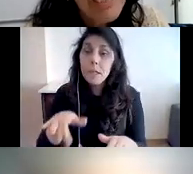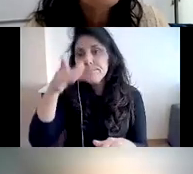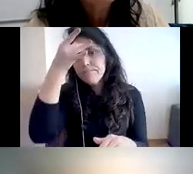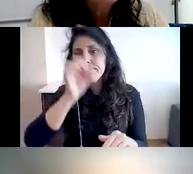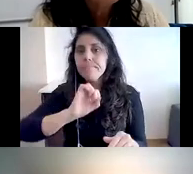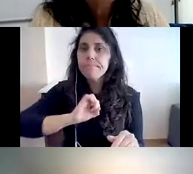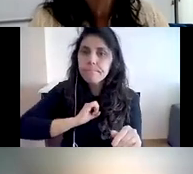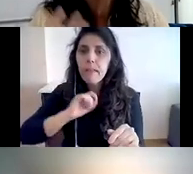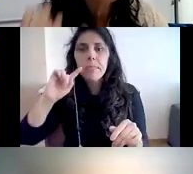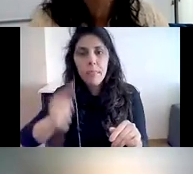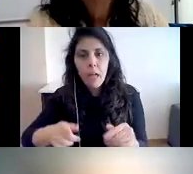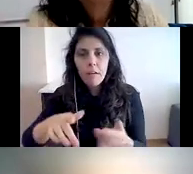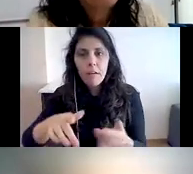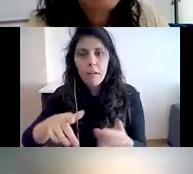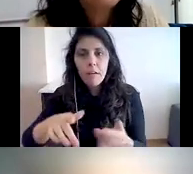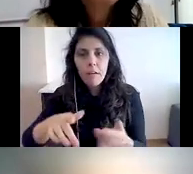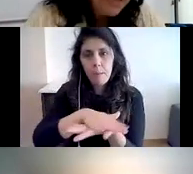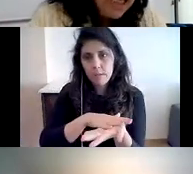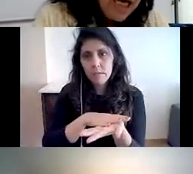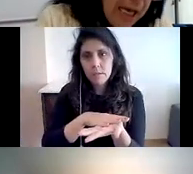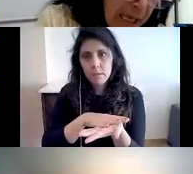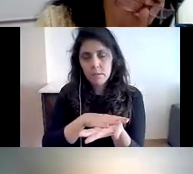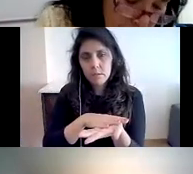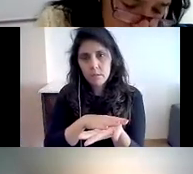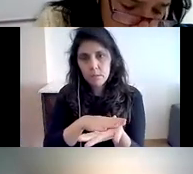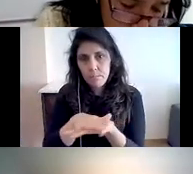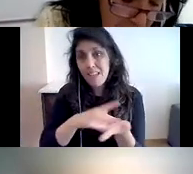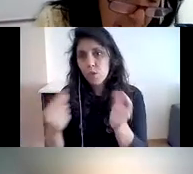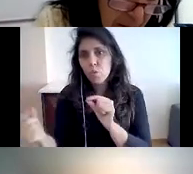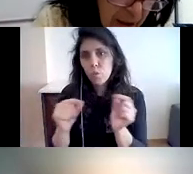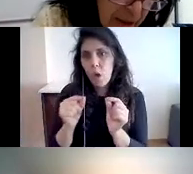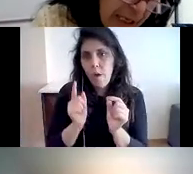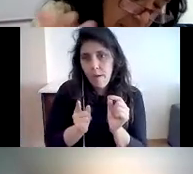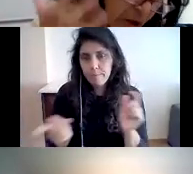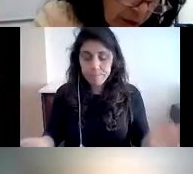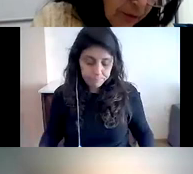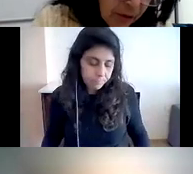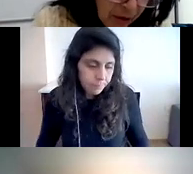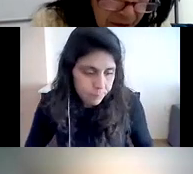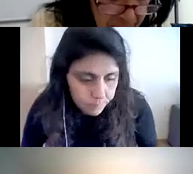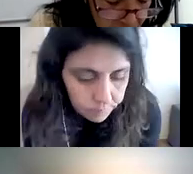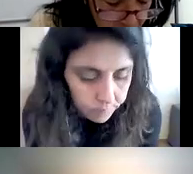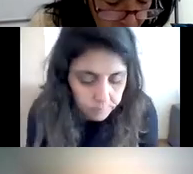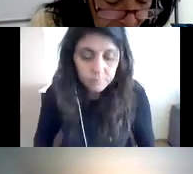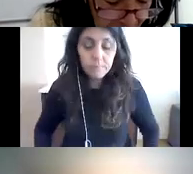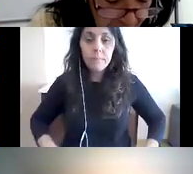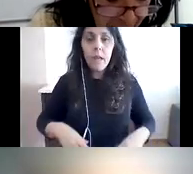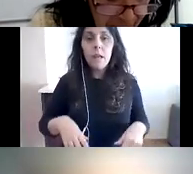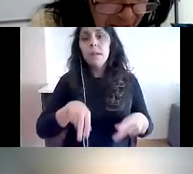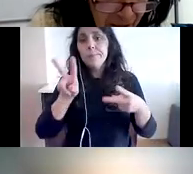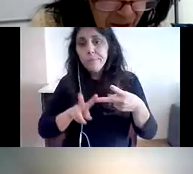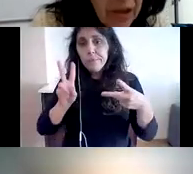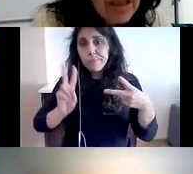que estar na base dos nossos debates. Uma segunda ideia, e agora regressando